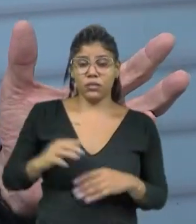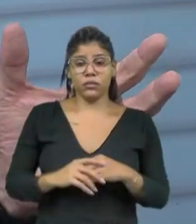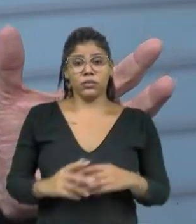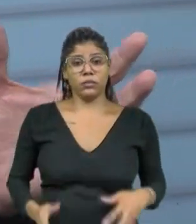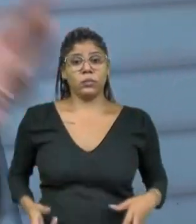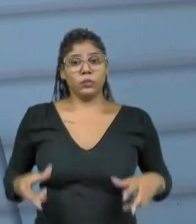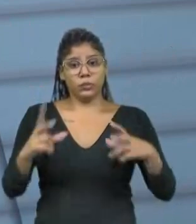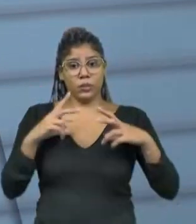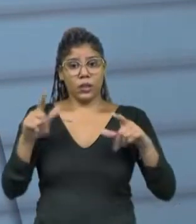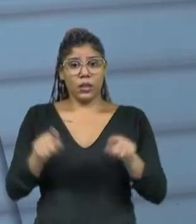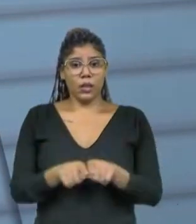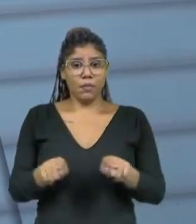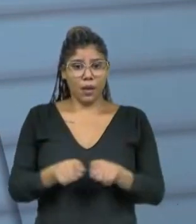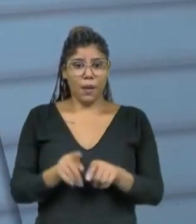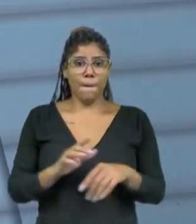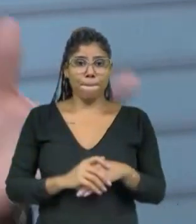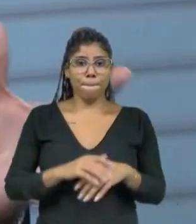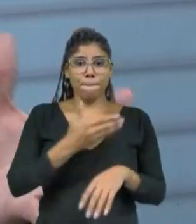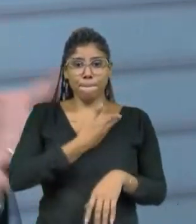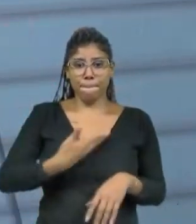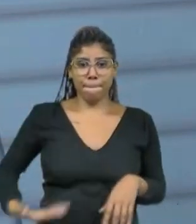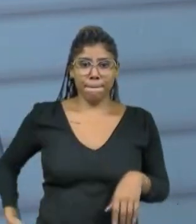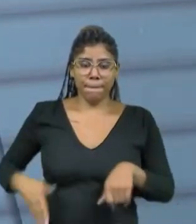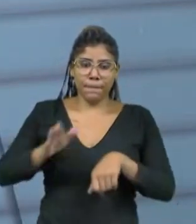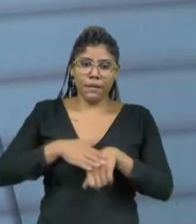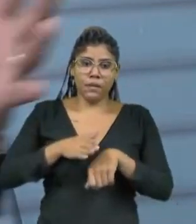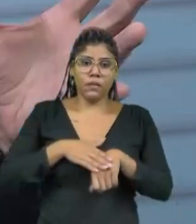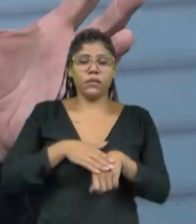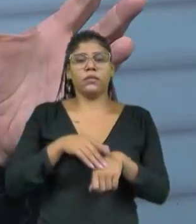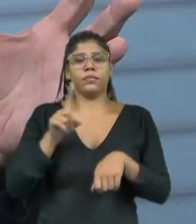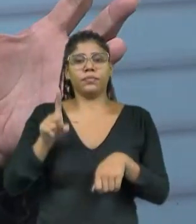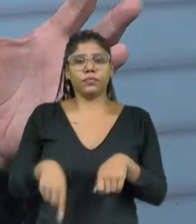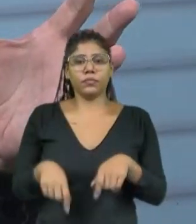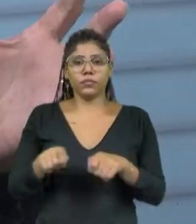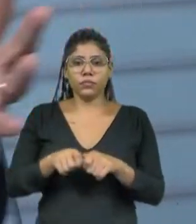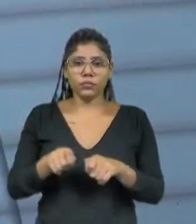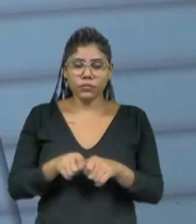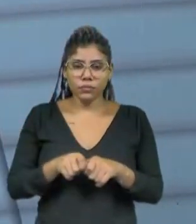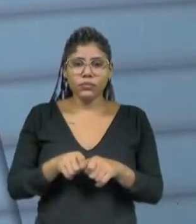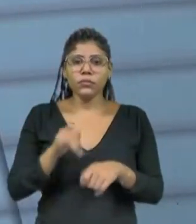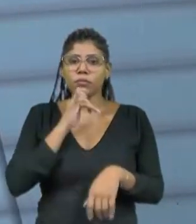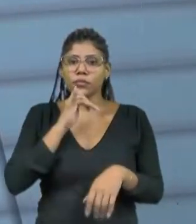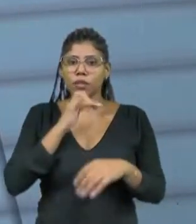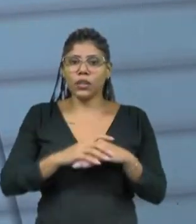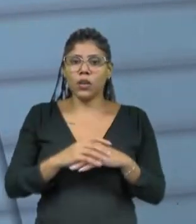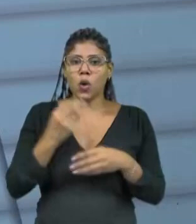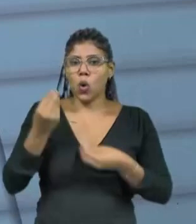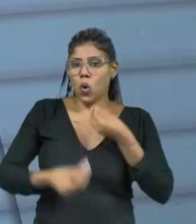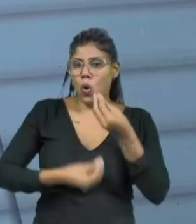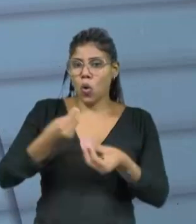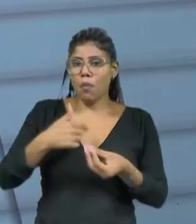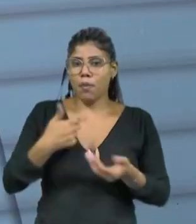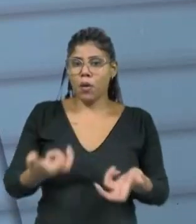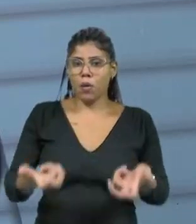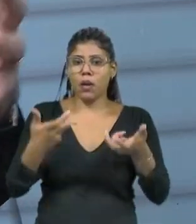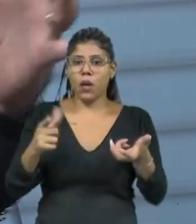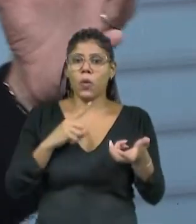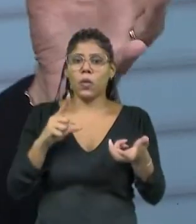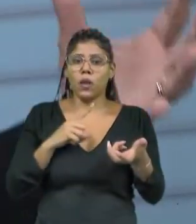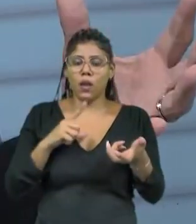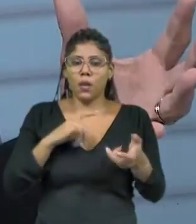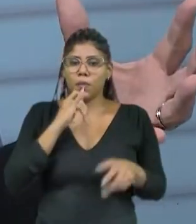privada. Certo? Ou seja, o governo é o indutor desse processo? É o indutor desse processo. Por exemplo, eu não posso... Como é que eu quero ter um